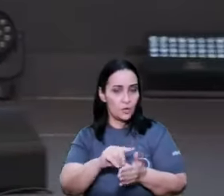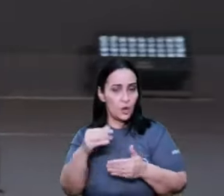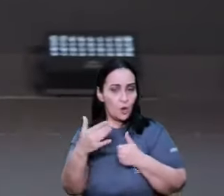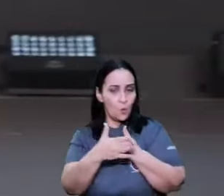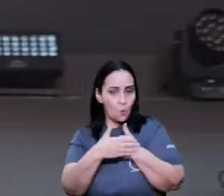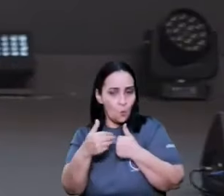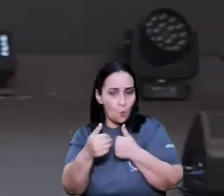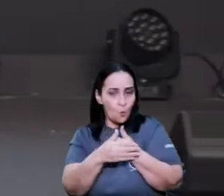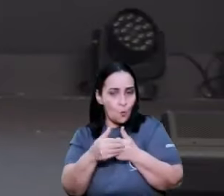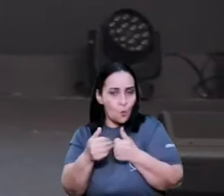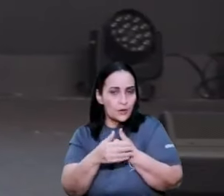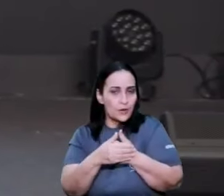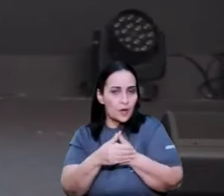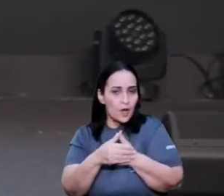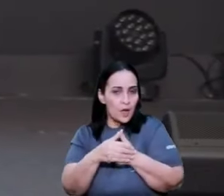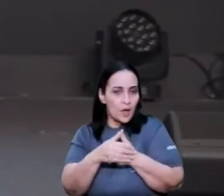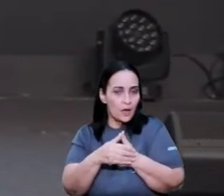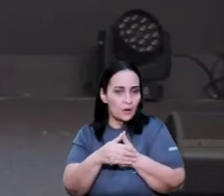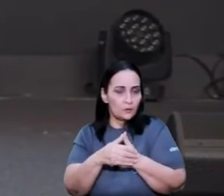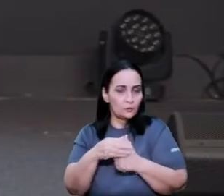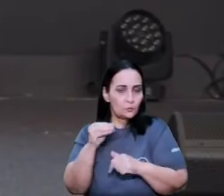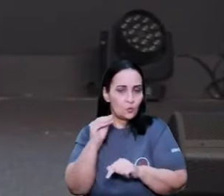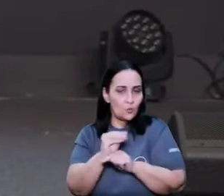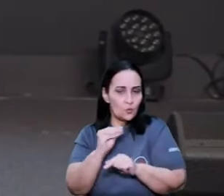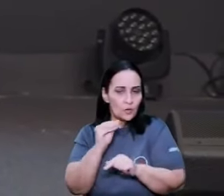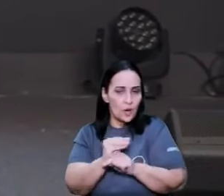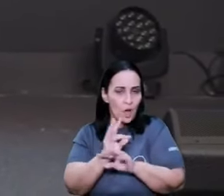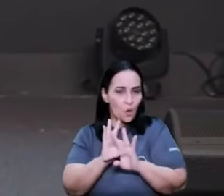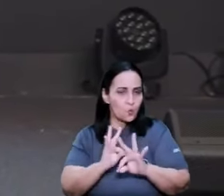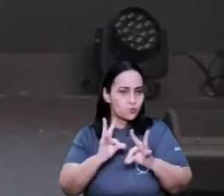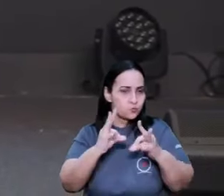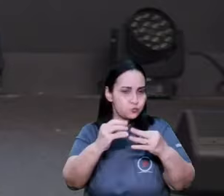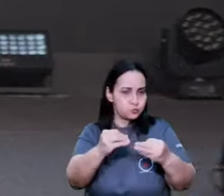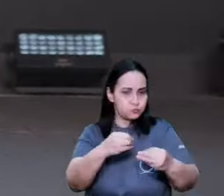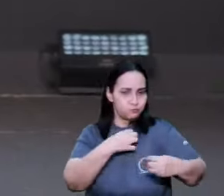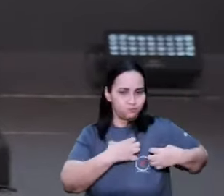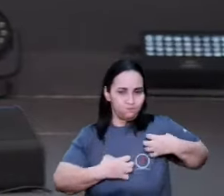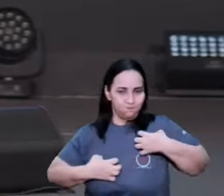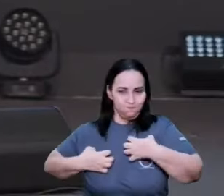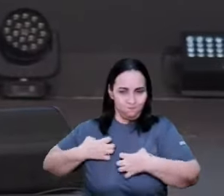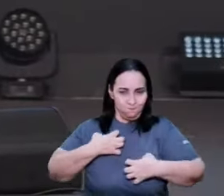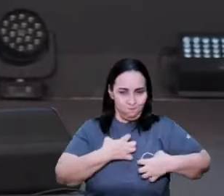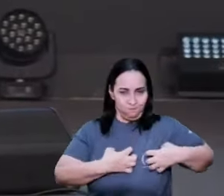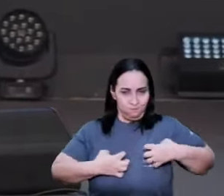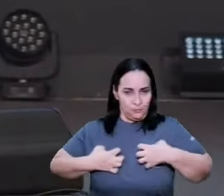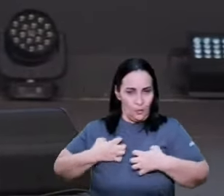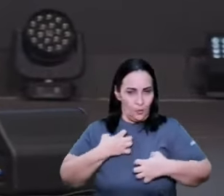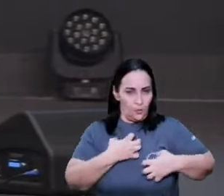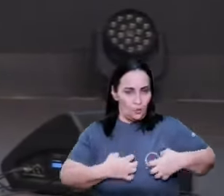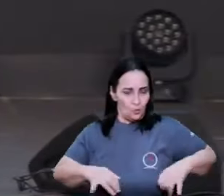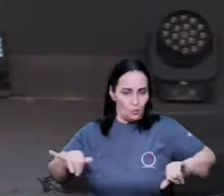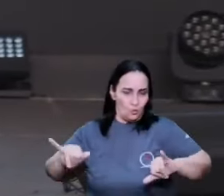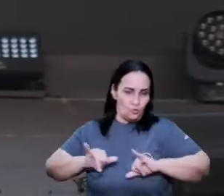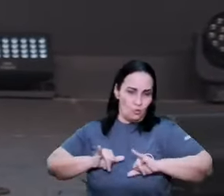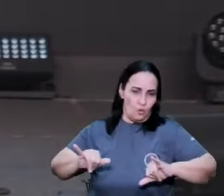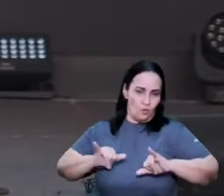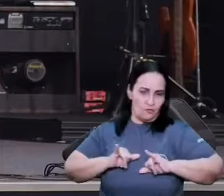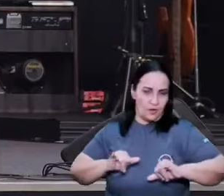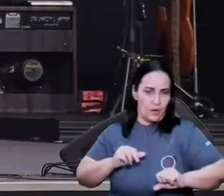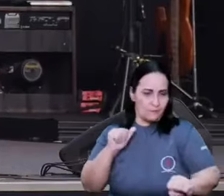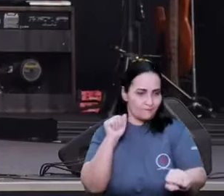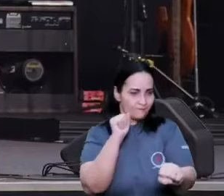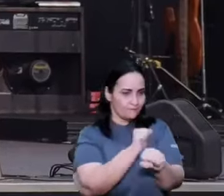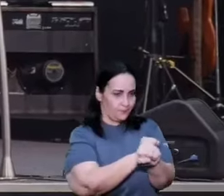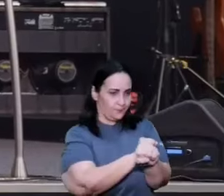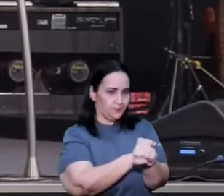eu vou pegar agora tudo que é tóxico tudo que tá te magoando tudo que tá fazendo você sangrar tudo que está paralisando